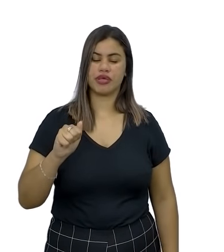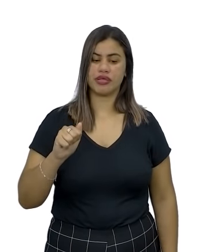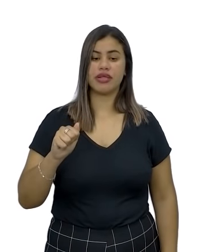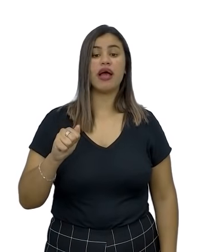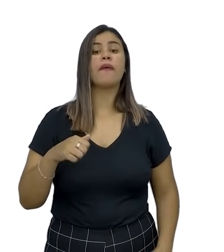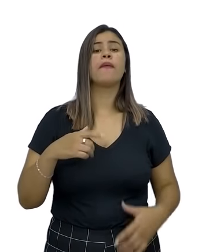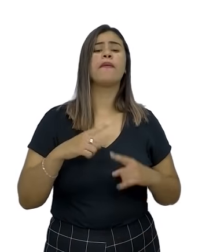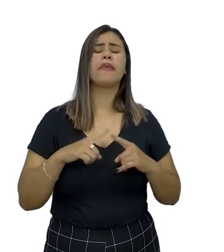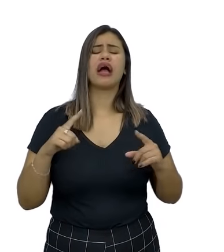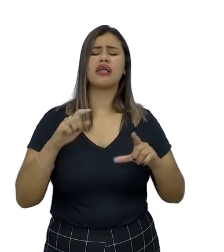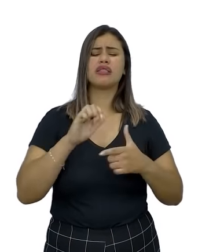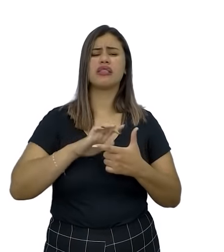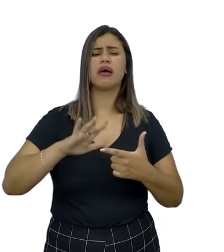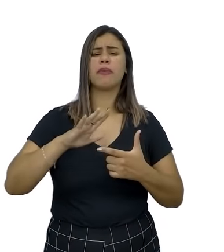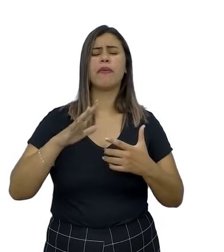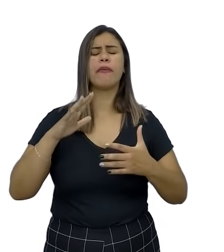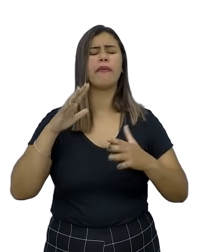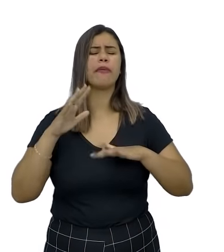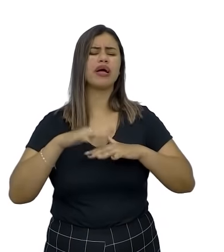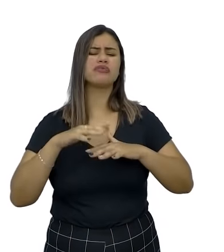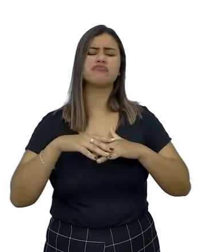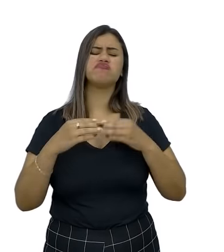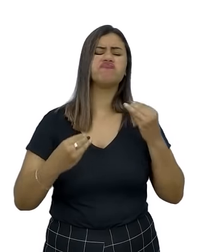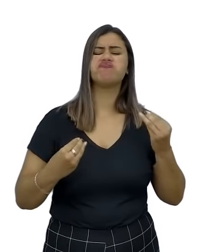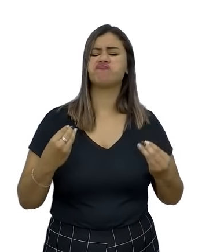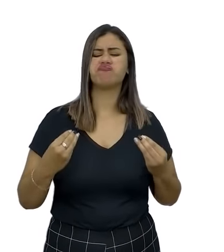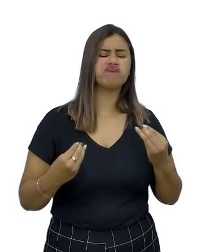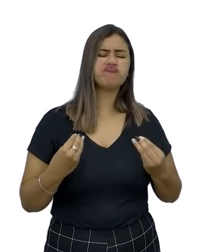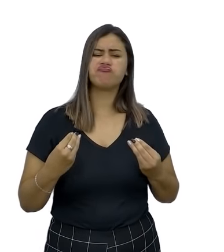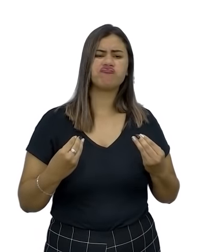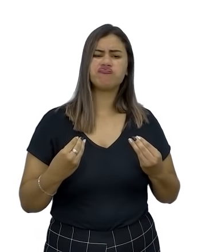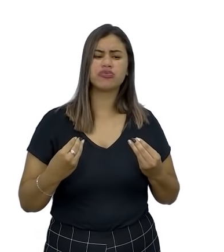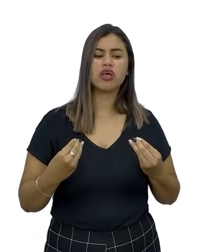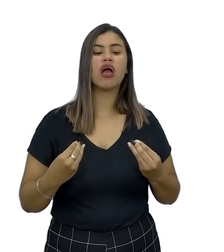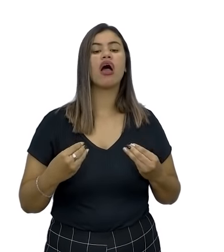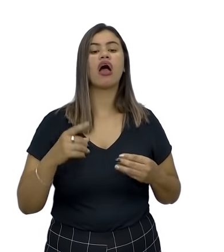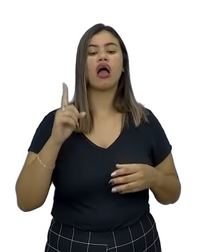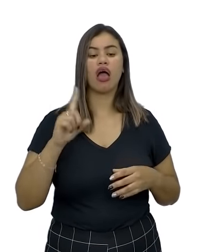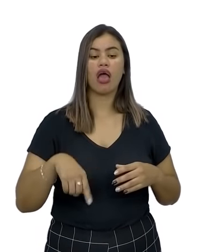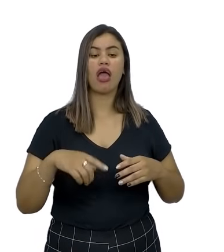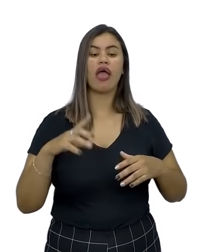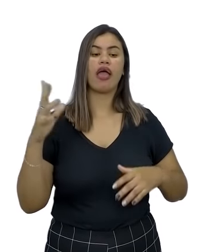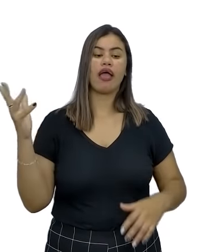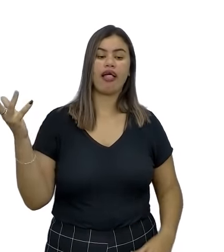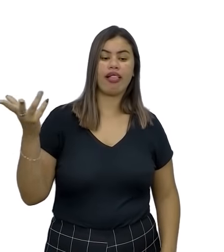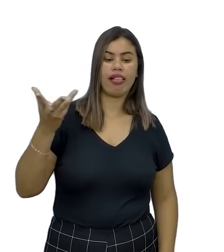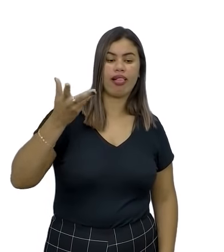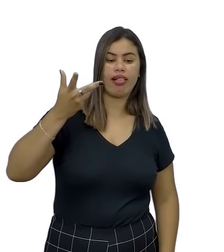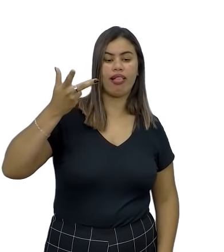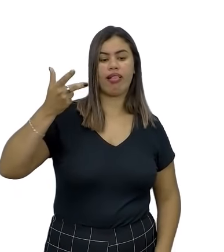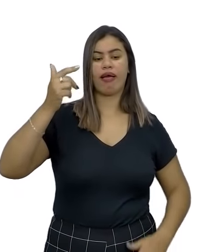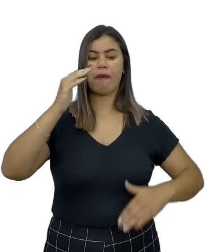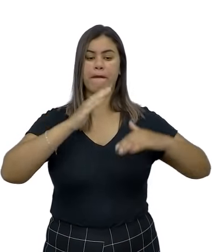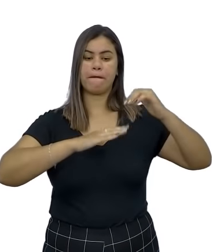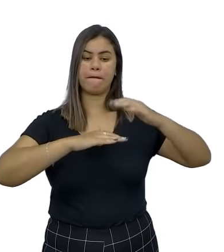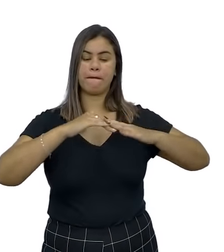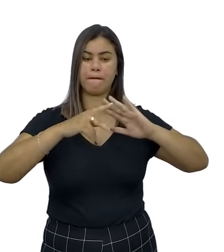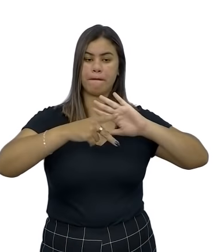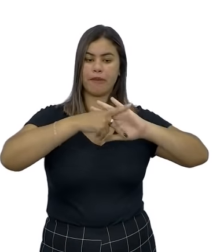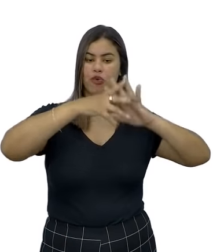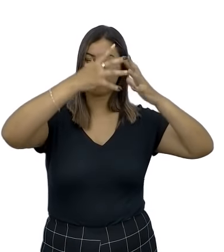define o letramento matemático? O letramento matemático é definido como as competências e habilidades